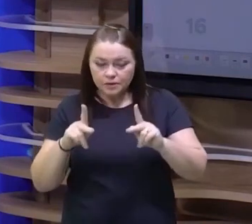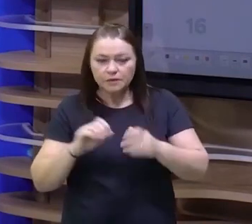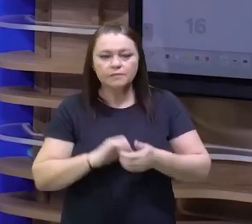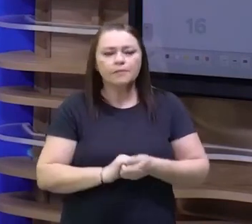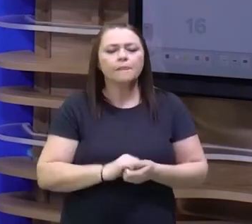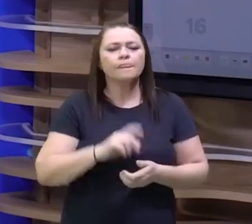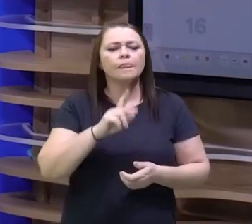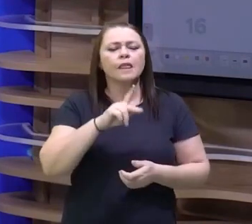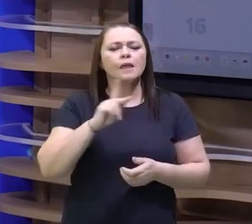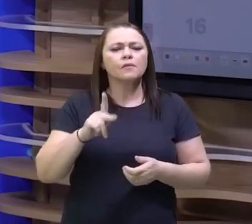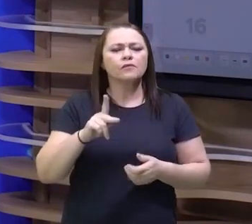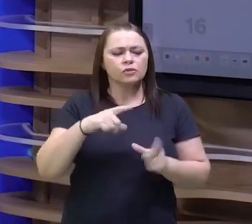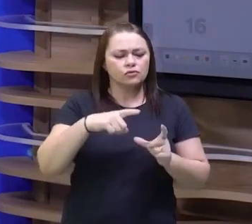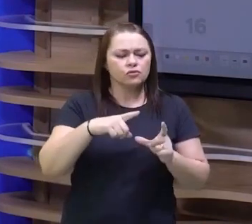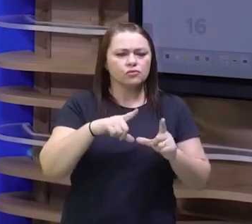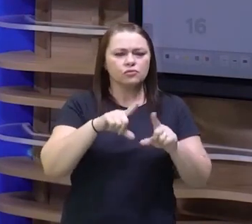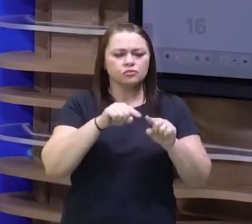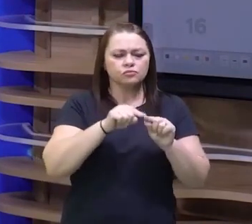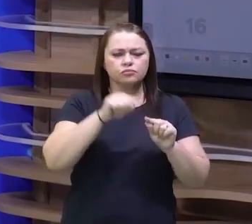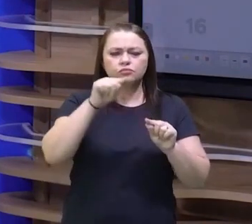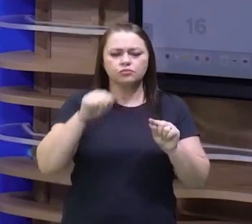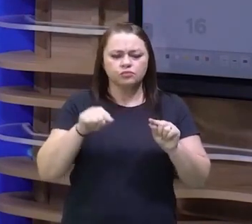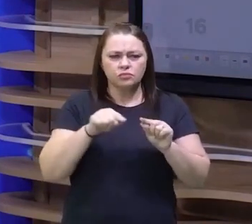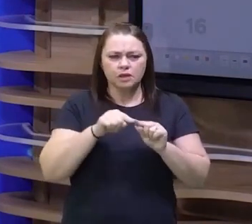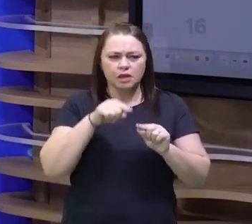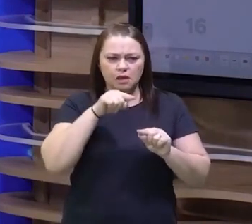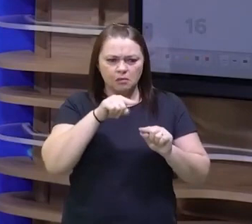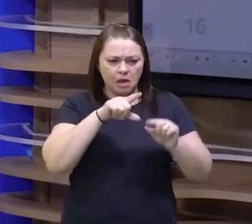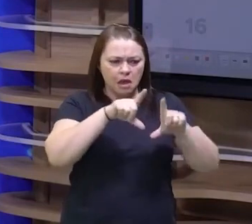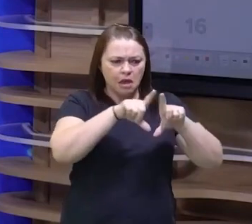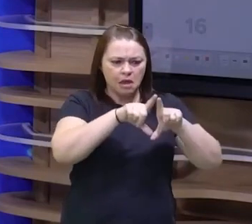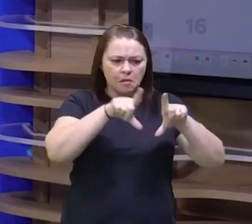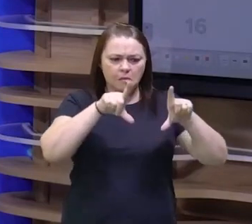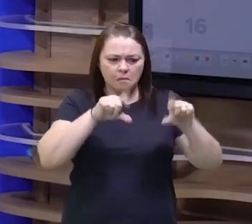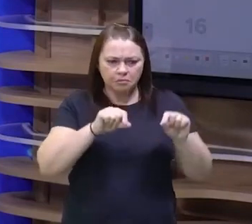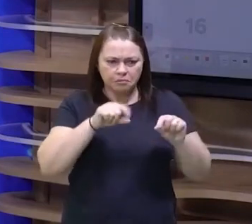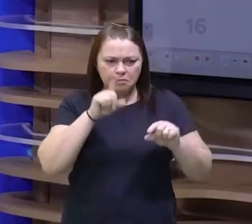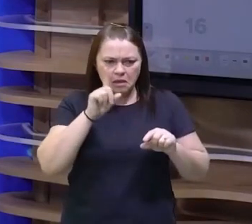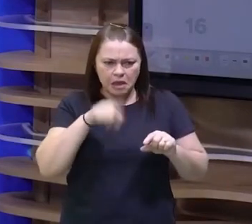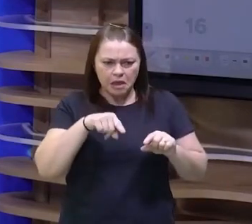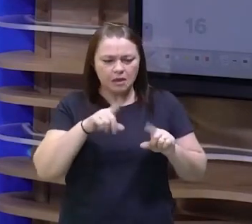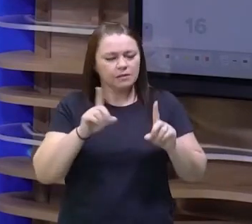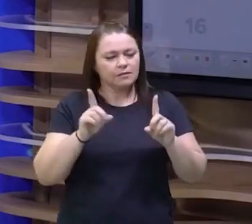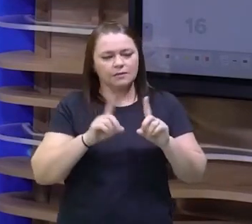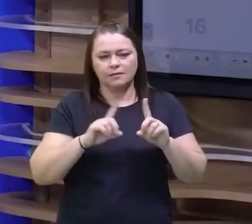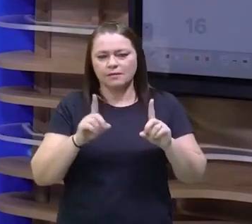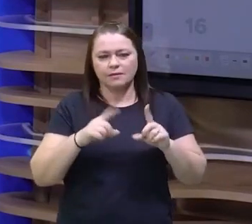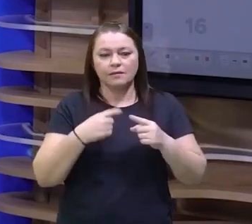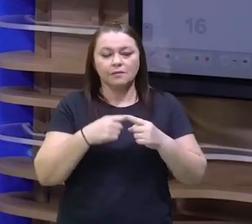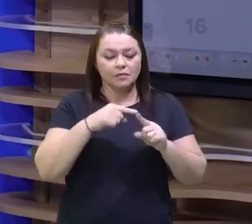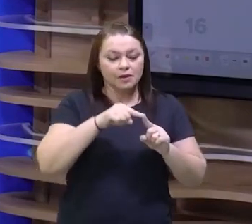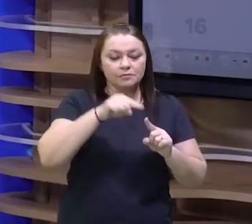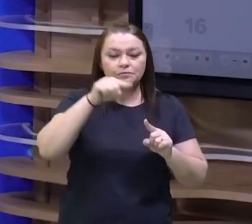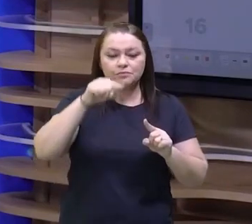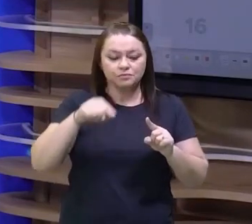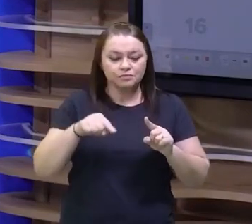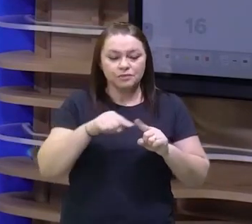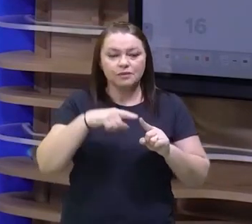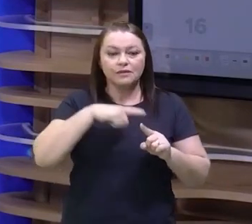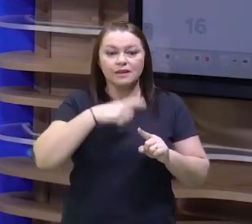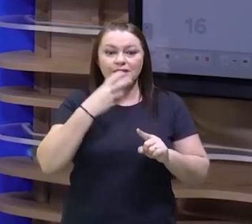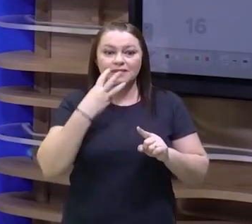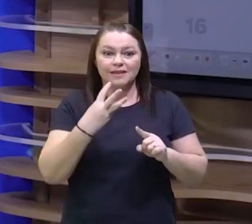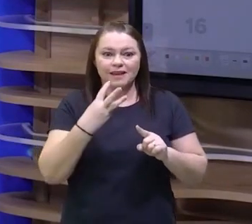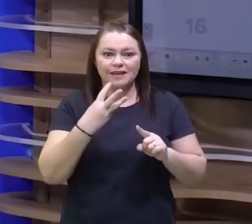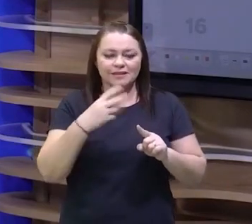triângulo ele pode ser classificado como quadrilátero? Não. Por que ele não pode? Porque o triângulo possui 3